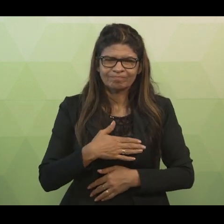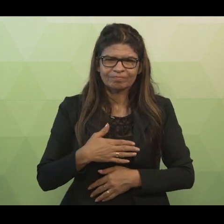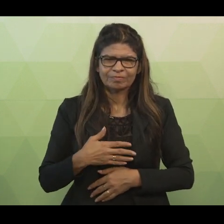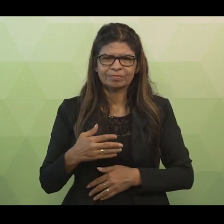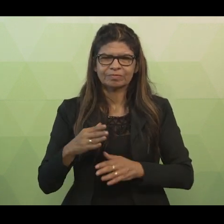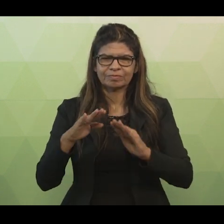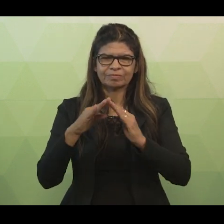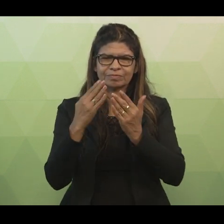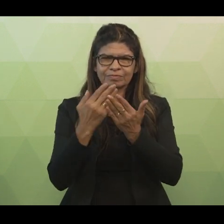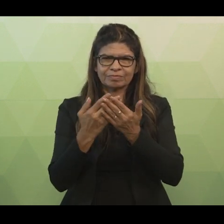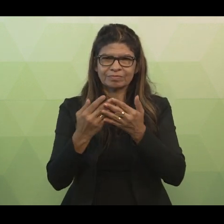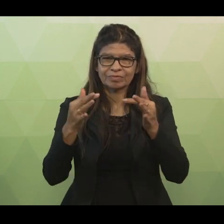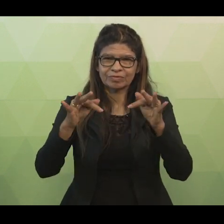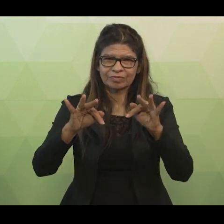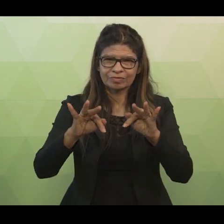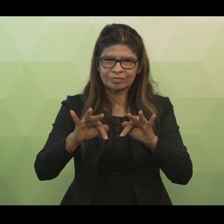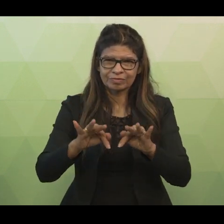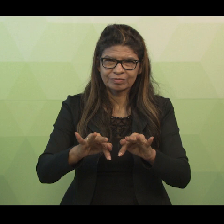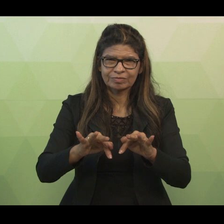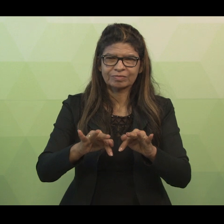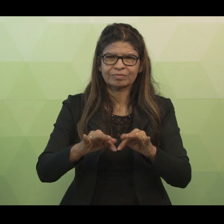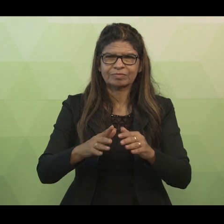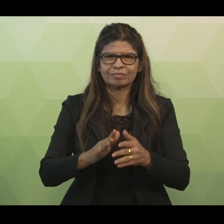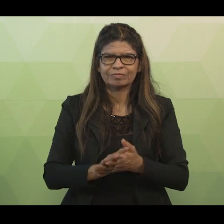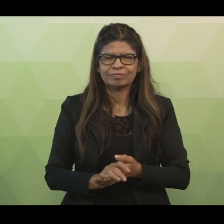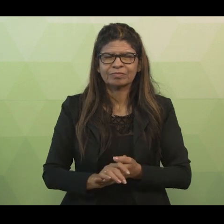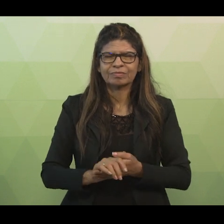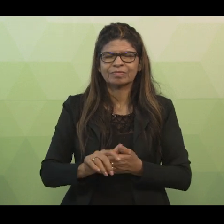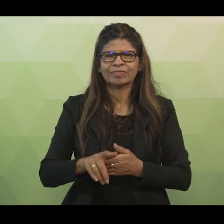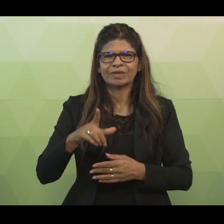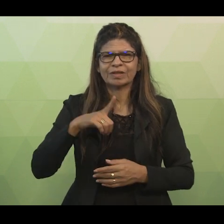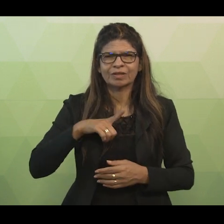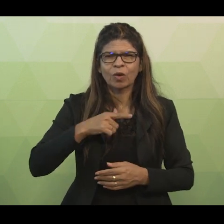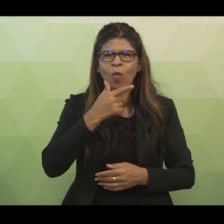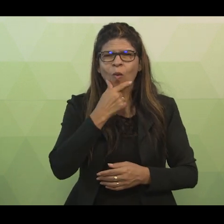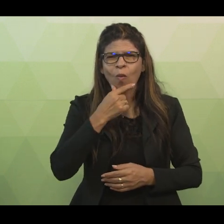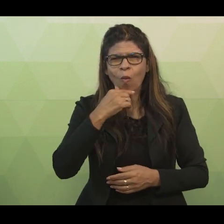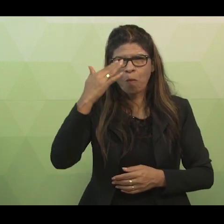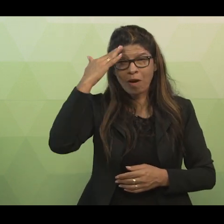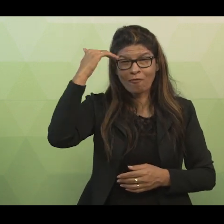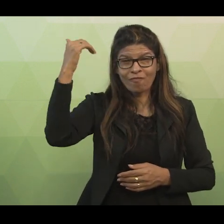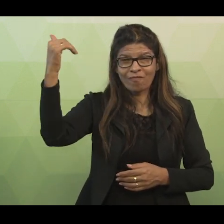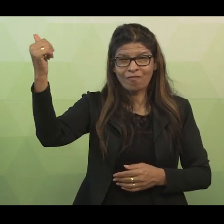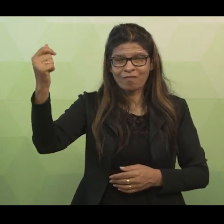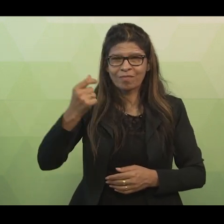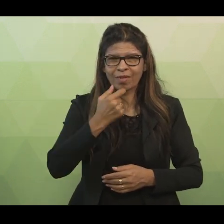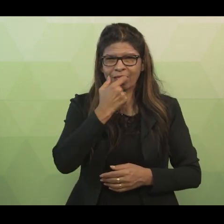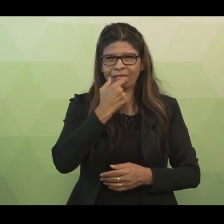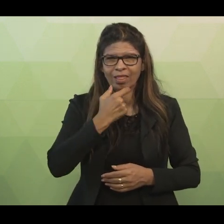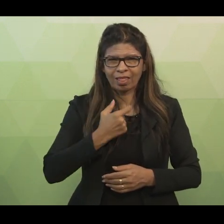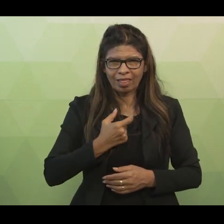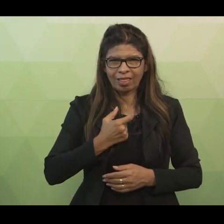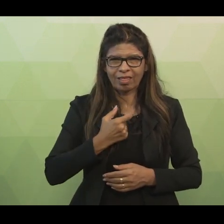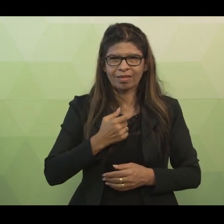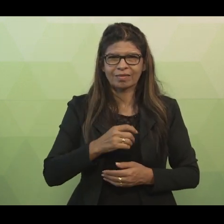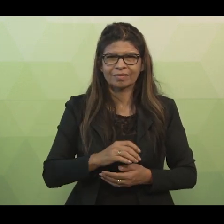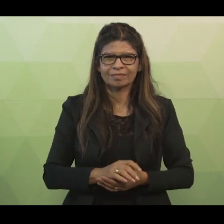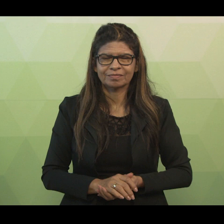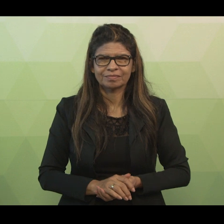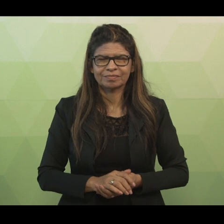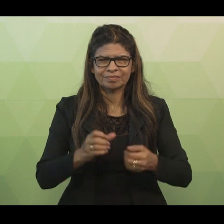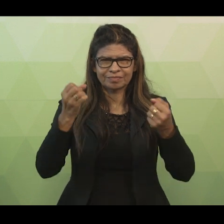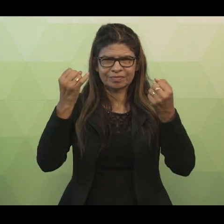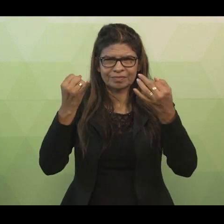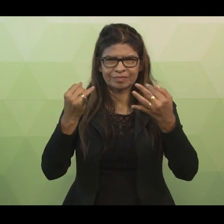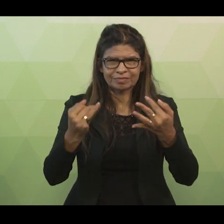A terceira etapa, após a especificação dos requisitos, é a criação dos diagramas de casos de uso.